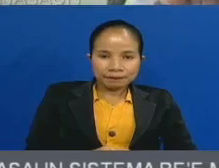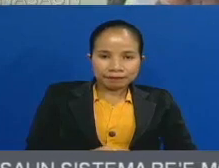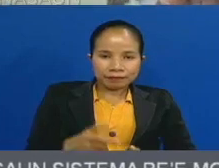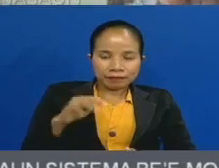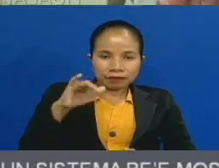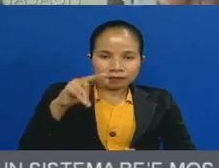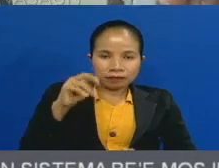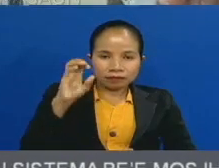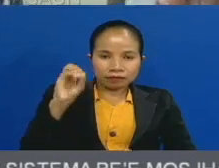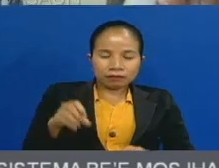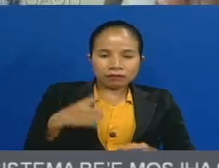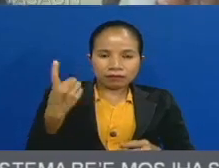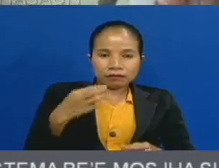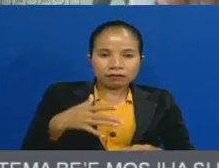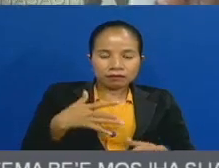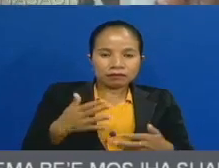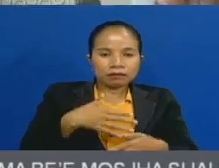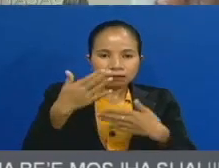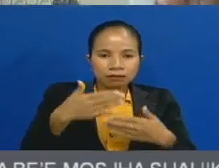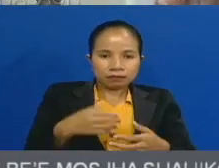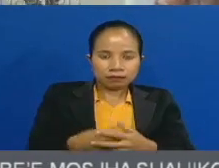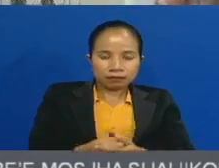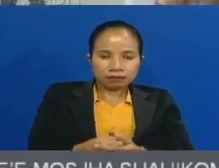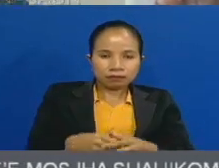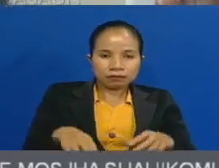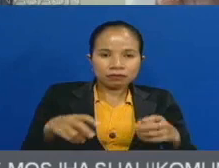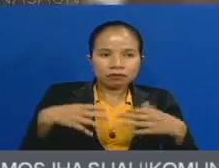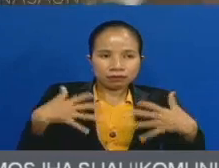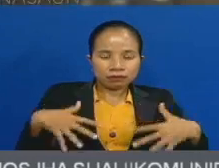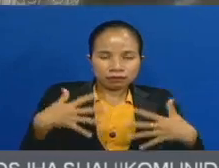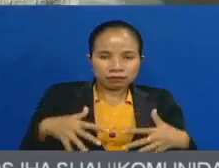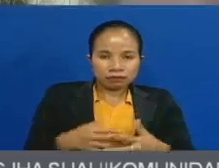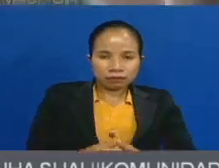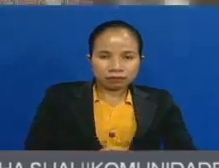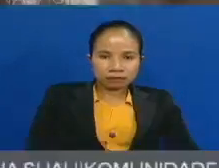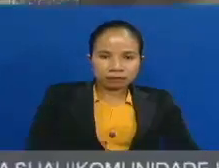kata sente orgoinu mus ba aluta idane nebe maka mangkunisan.